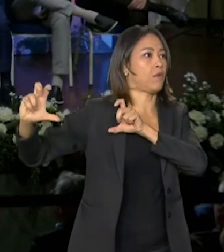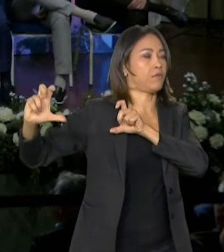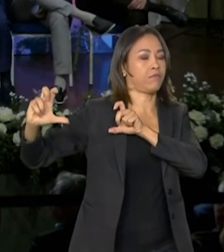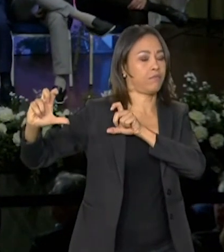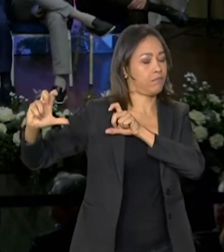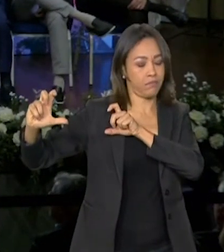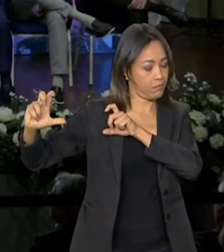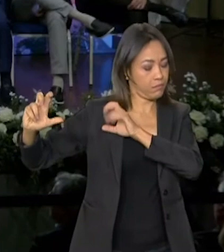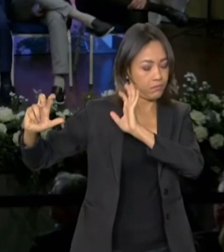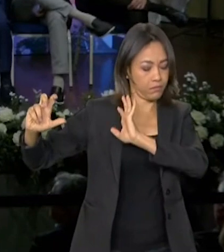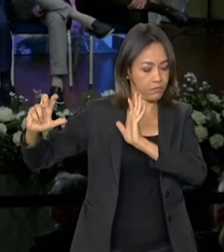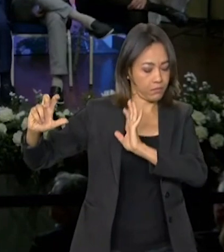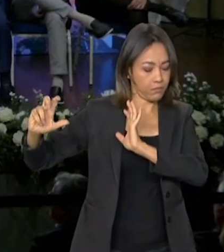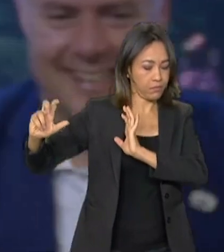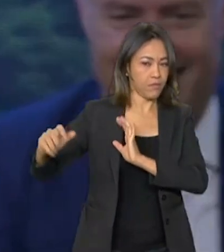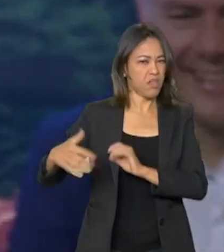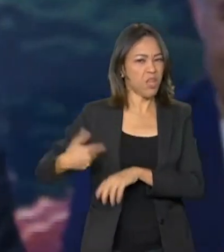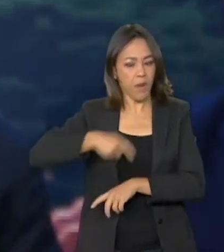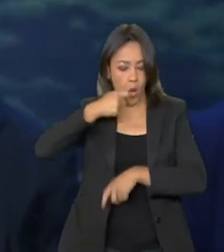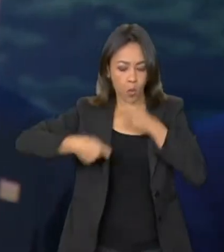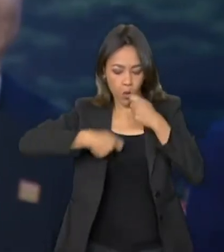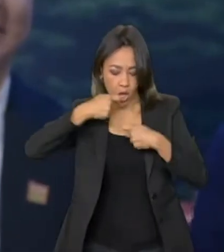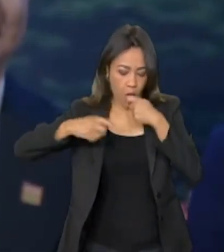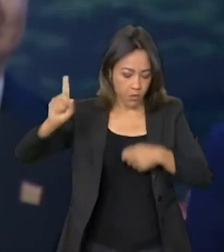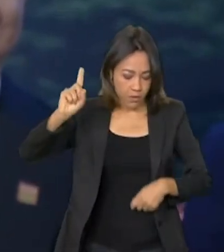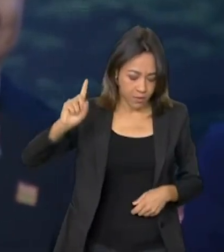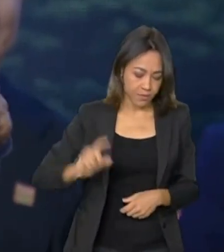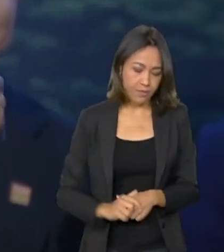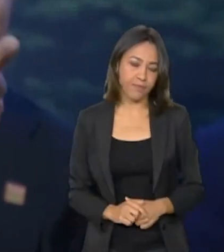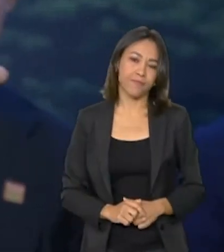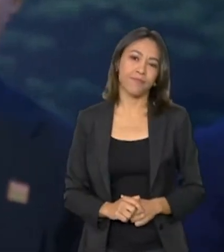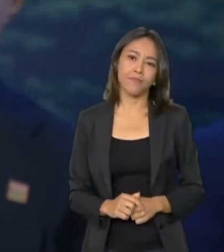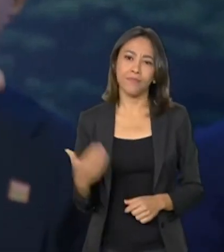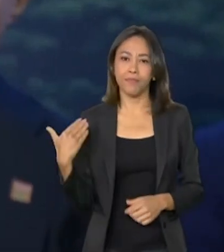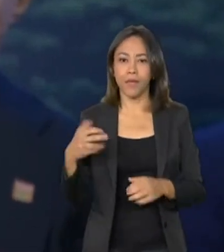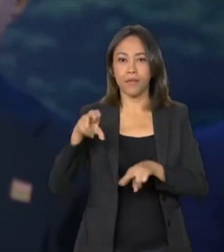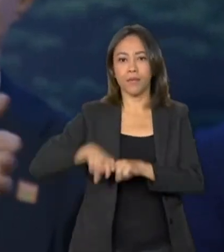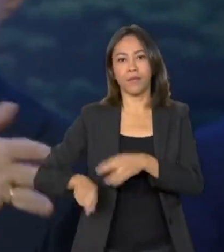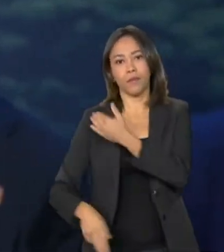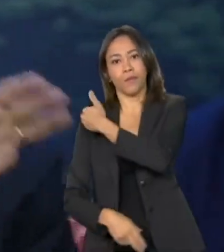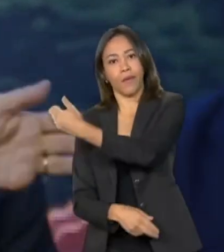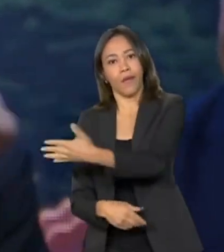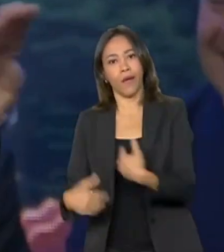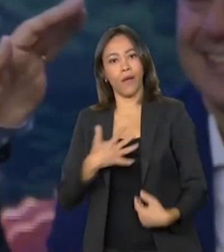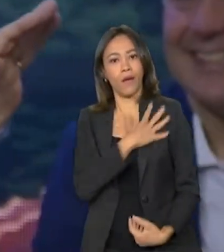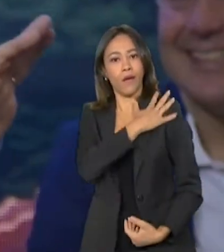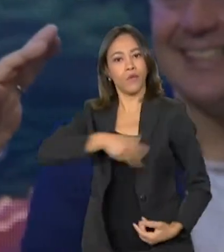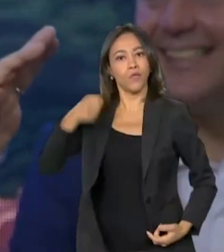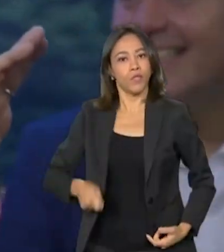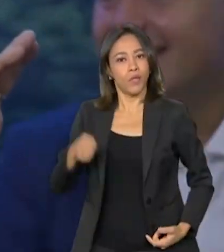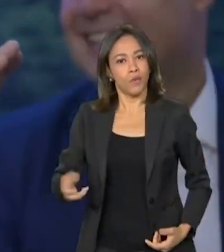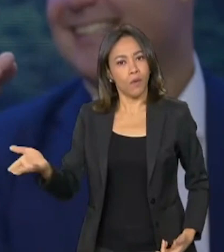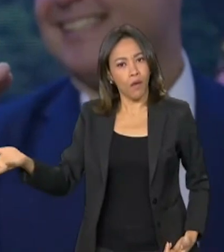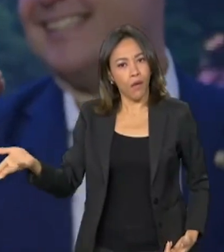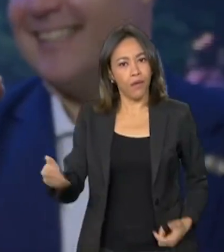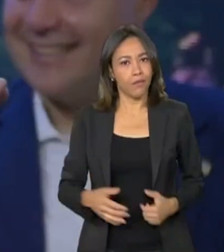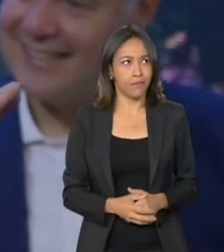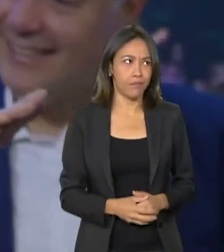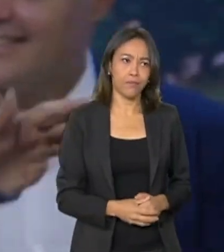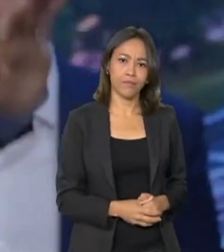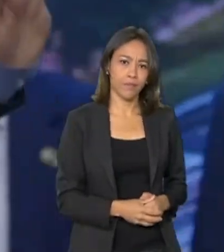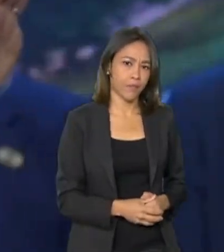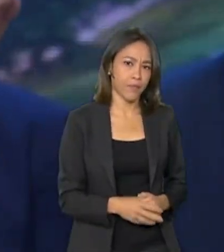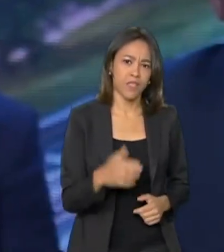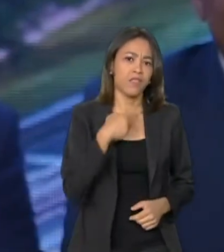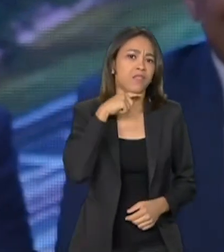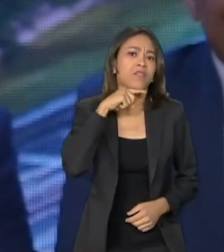Não tirei a fotografia, mas também não almocei. Bem, o cidadão que estava aqui era assim, ninguém queria recebê-lo.